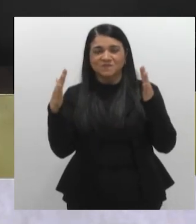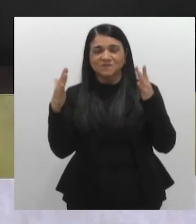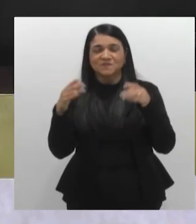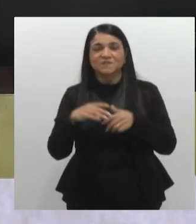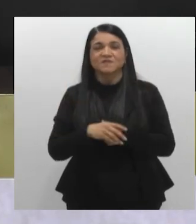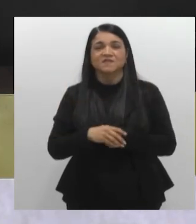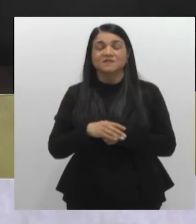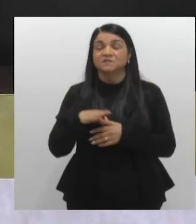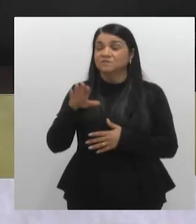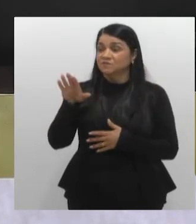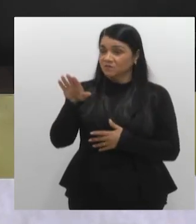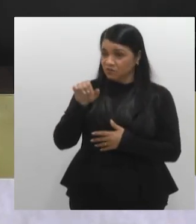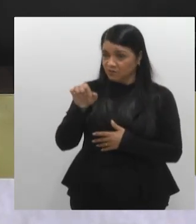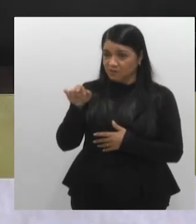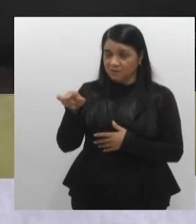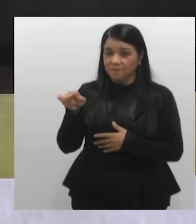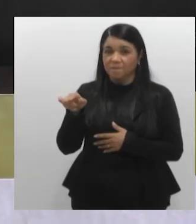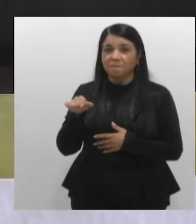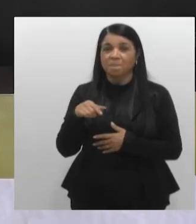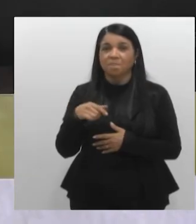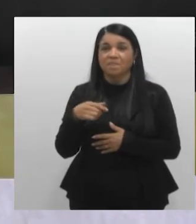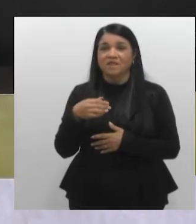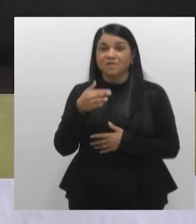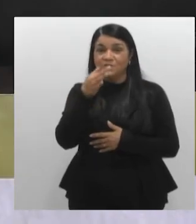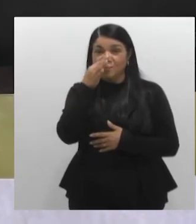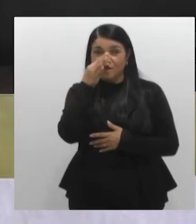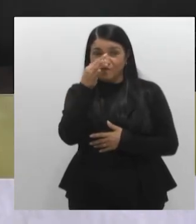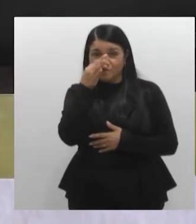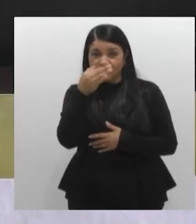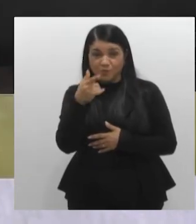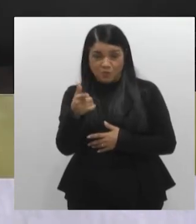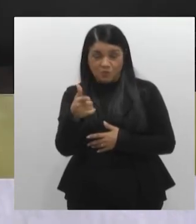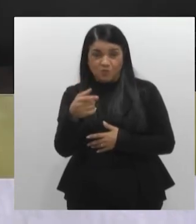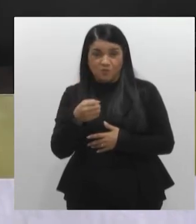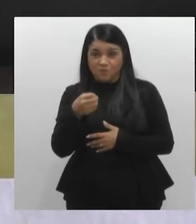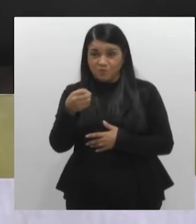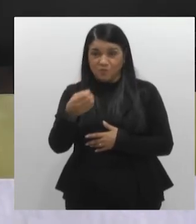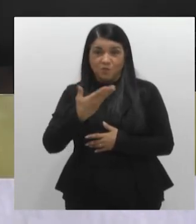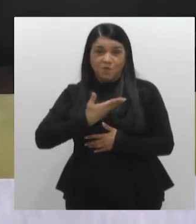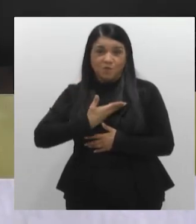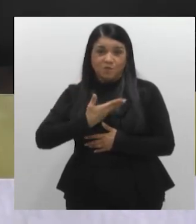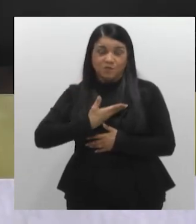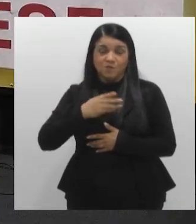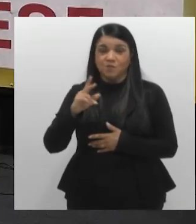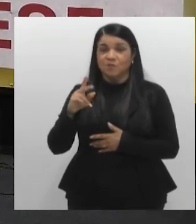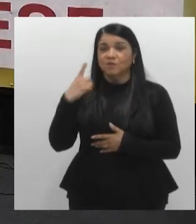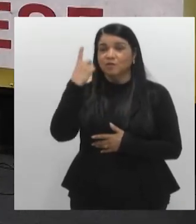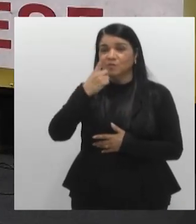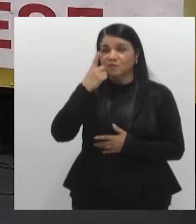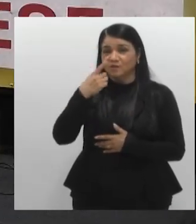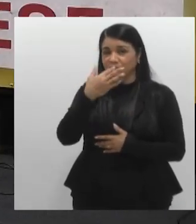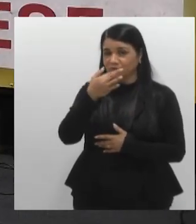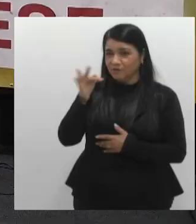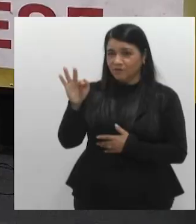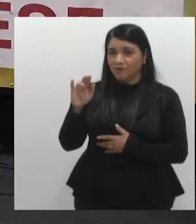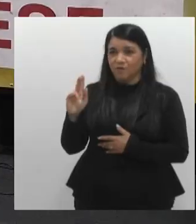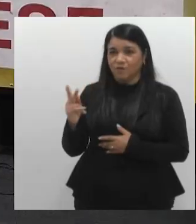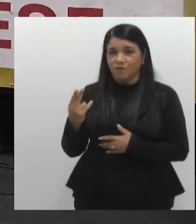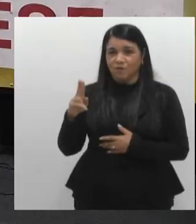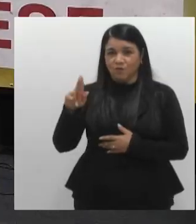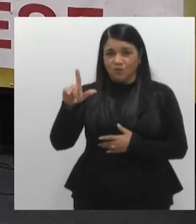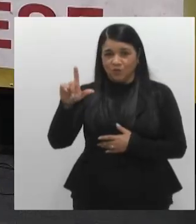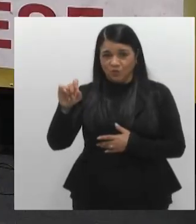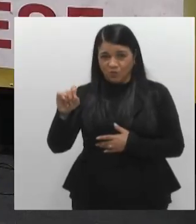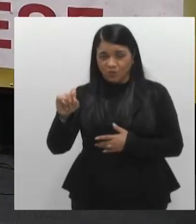Eu quero entregar uma flor também para o nosso amigo Hugo Leal, por favor, deputado federal. Vai levar uma flor bem